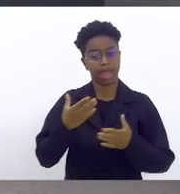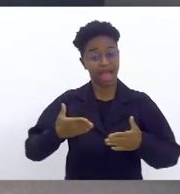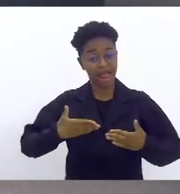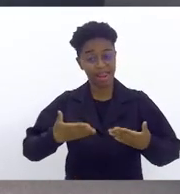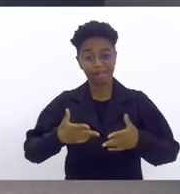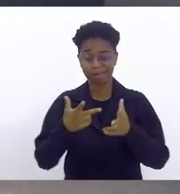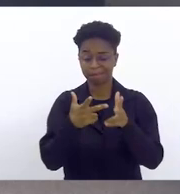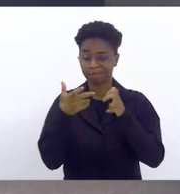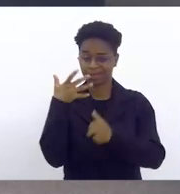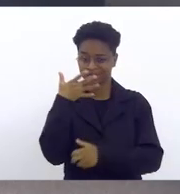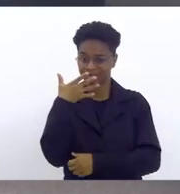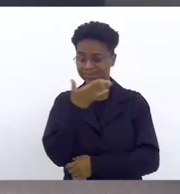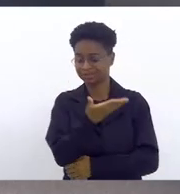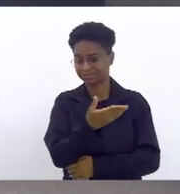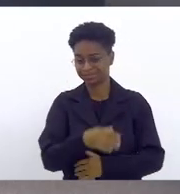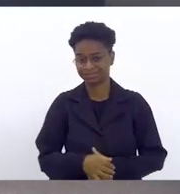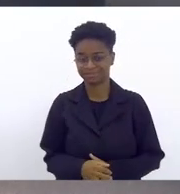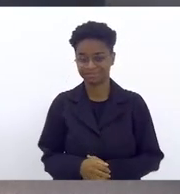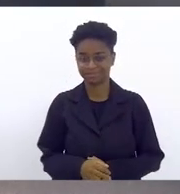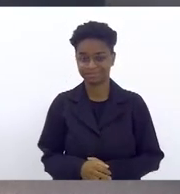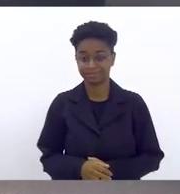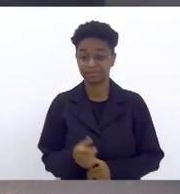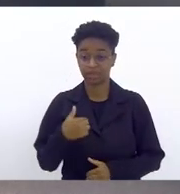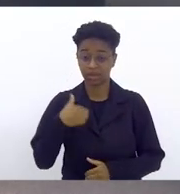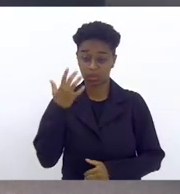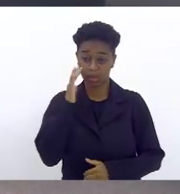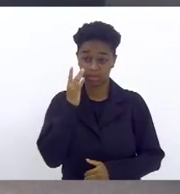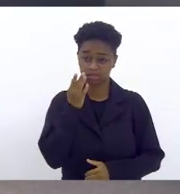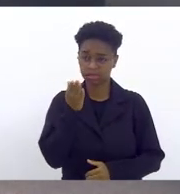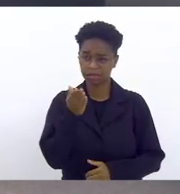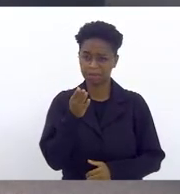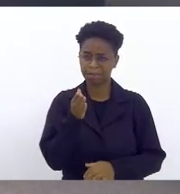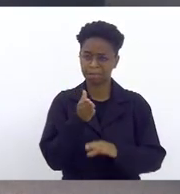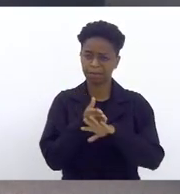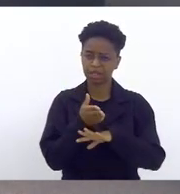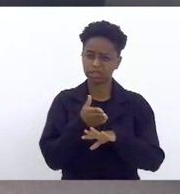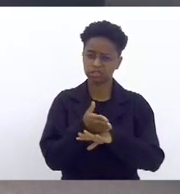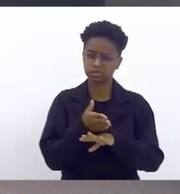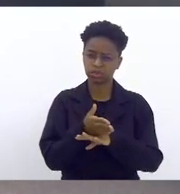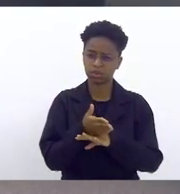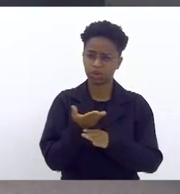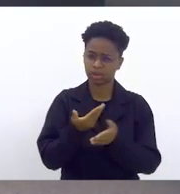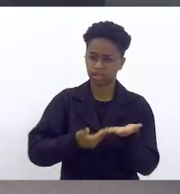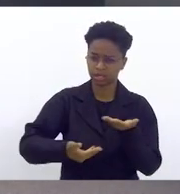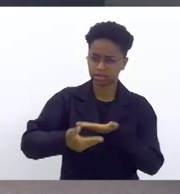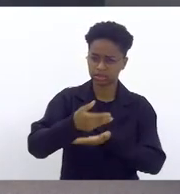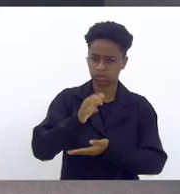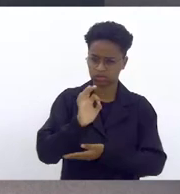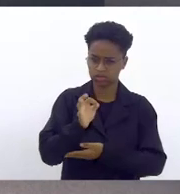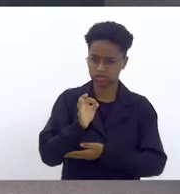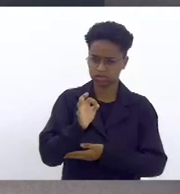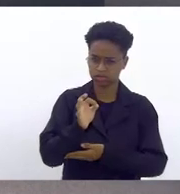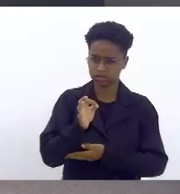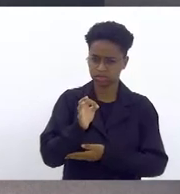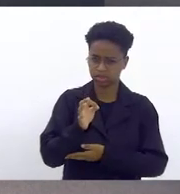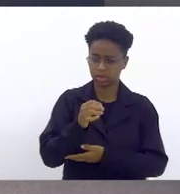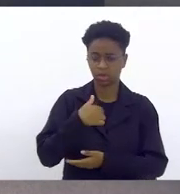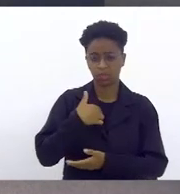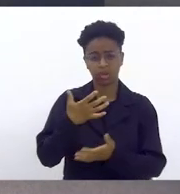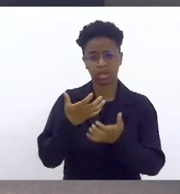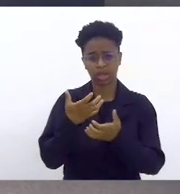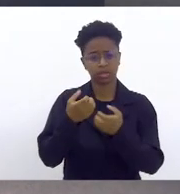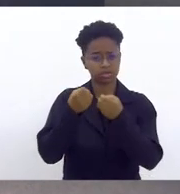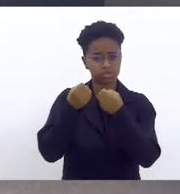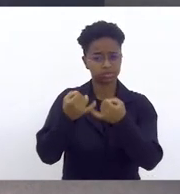né Acho que o senhor participou do daquele transição né do eu queria que o senhor